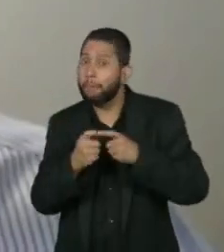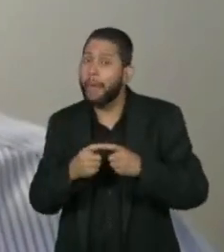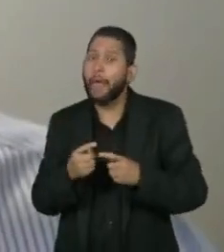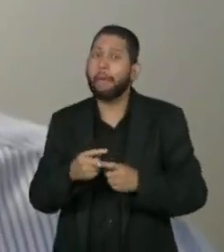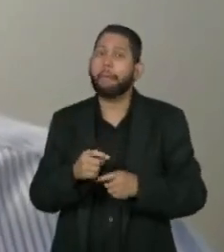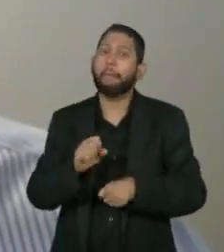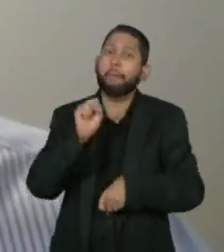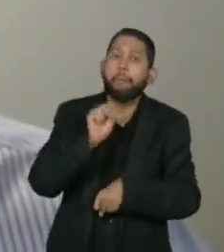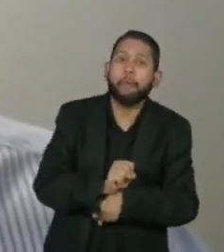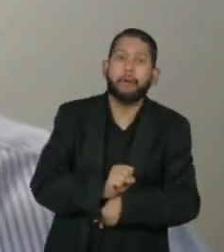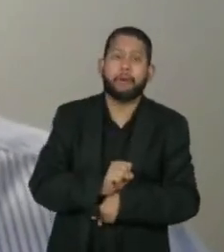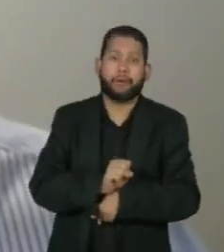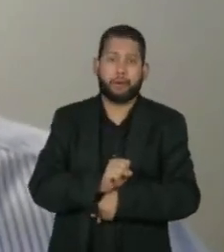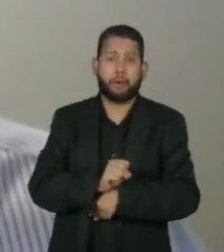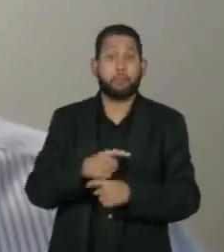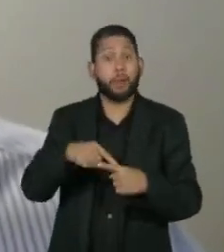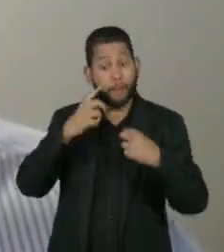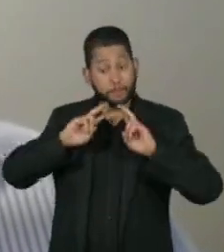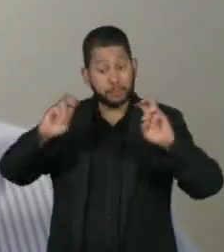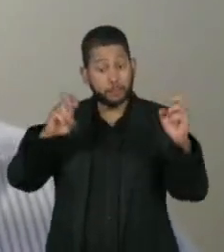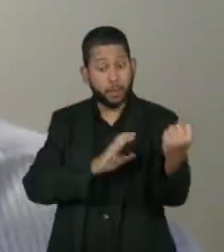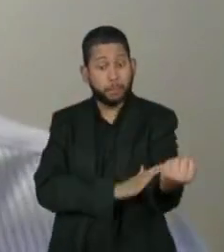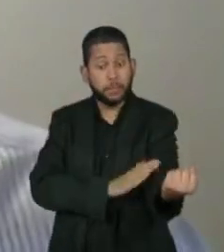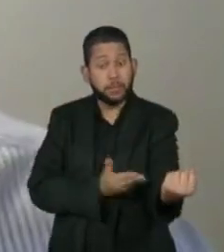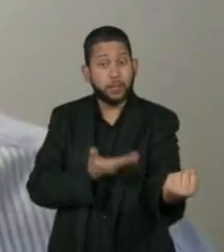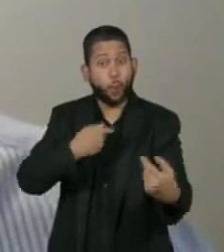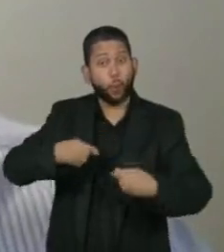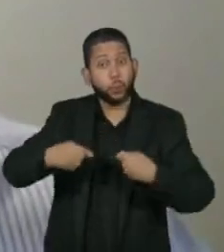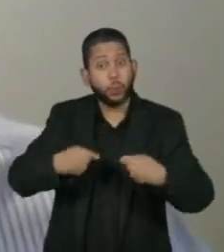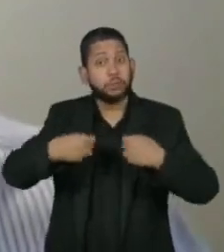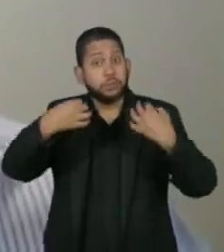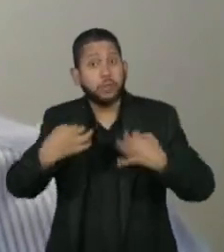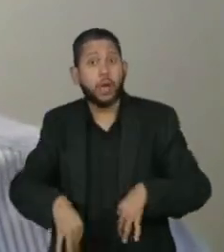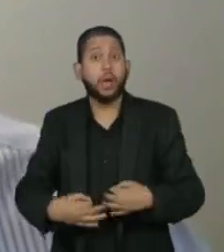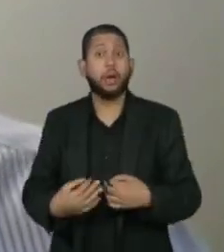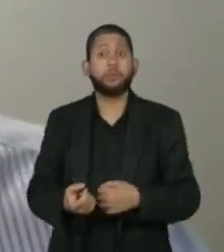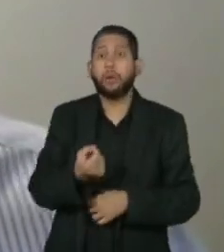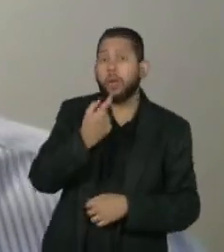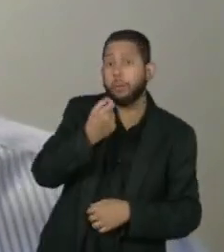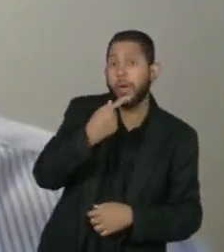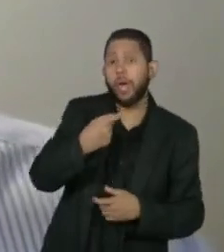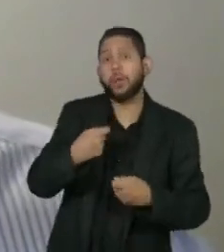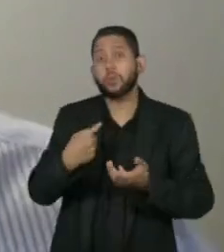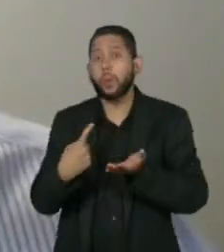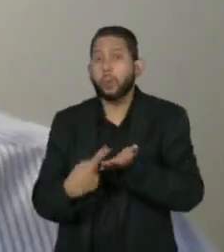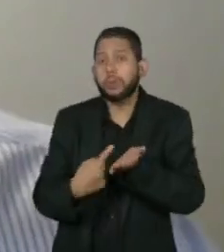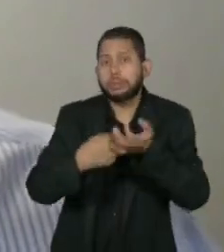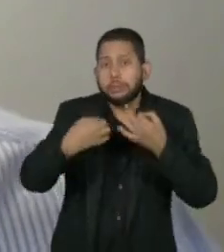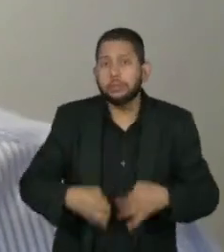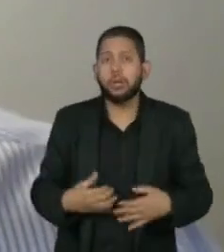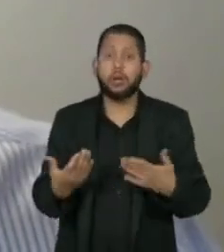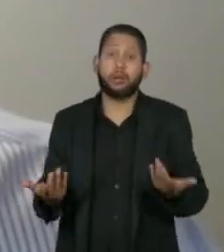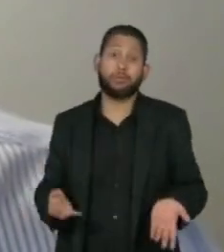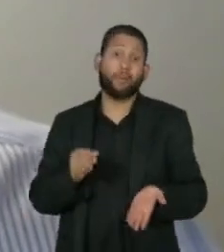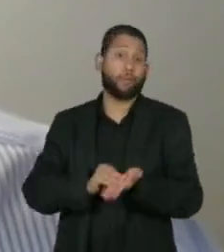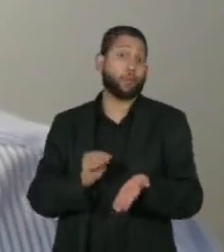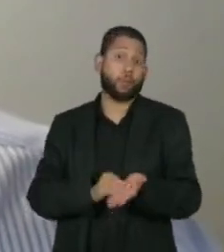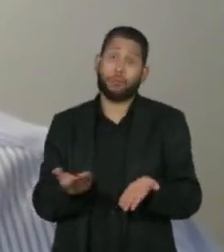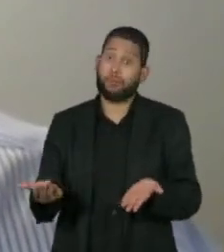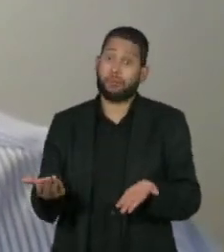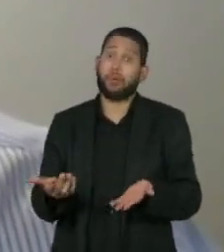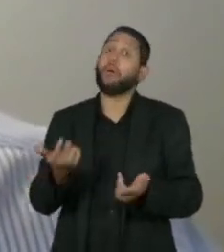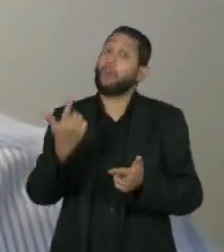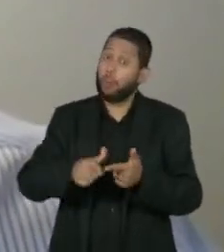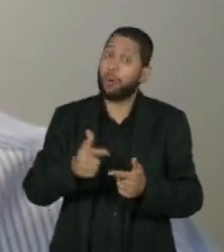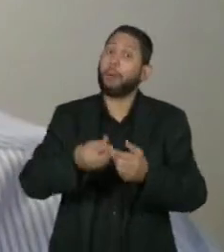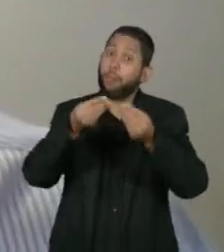de saúde, para ver se a sua pressão estava controlada, para ajustar o tratamento. E isso teve um impacto muito